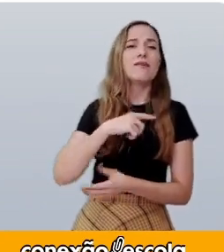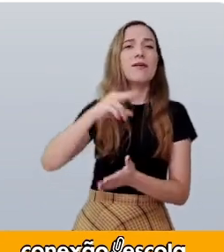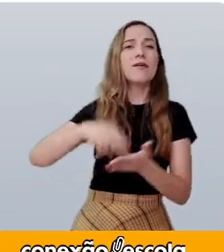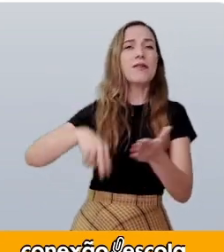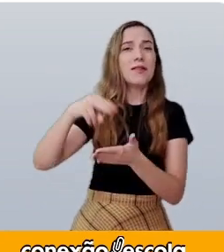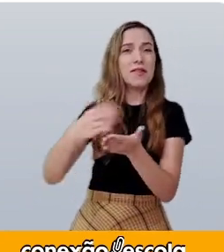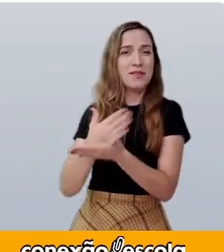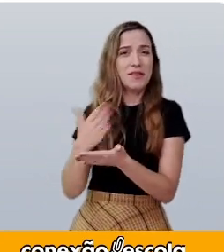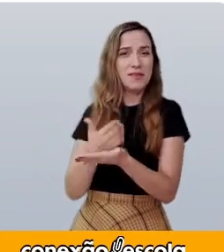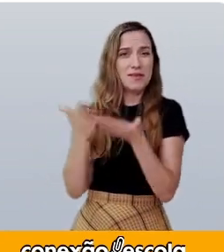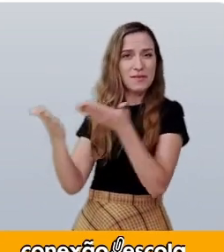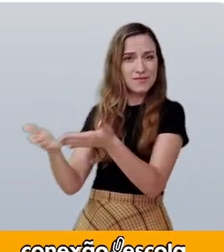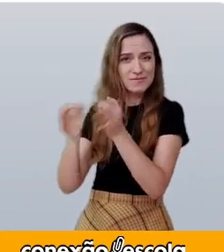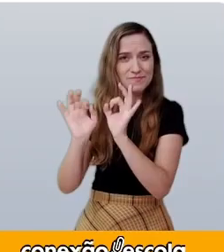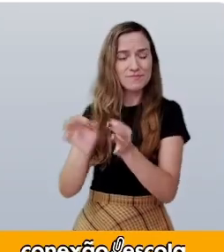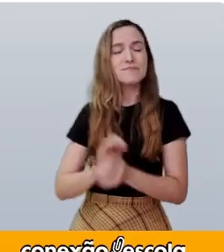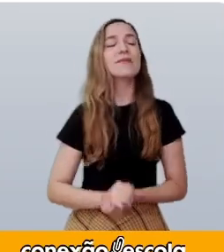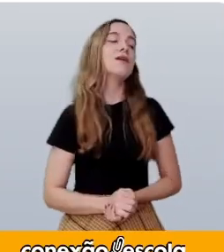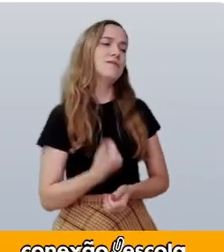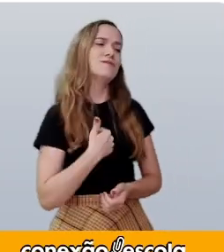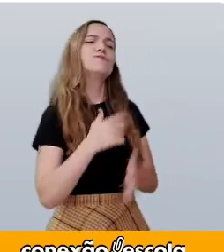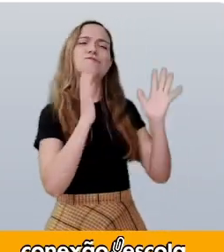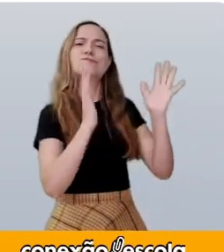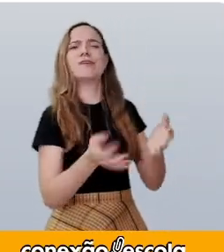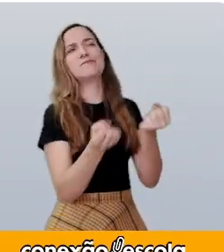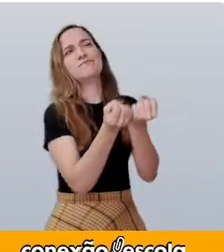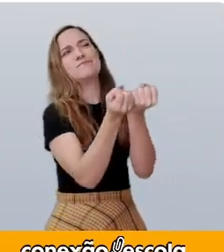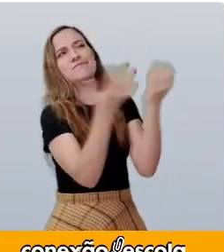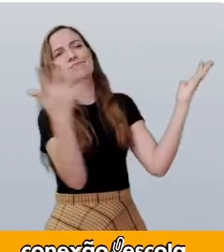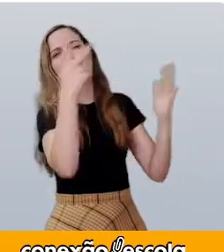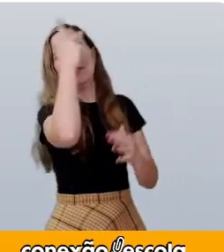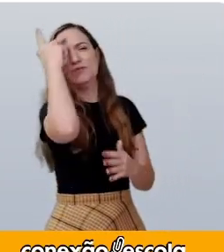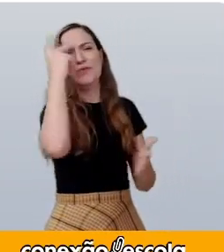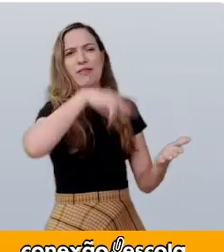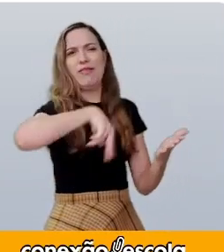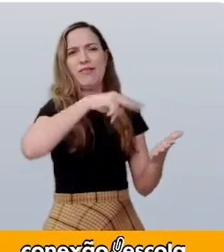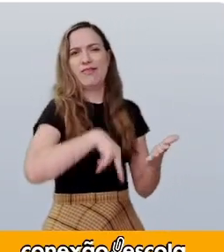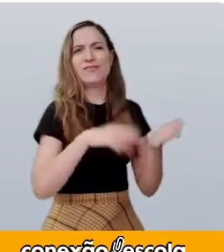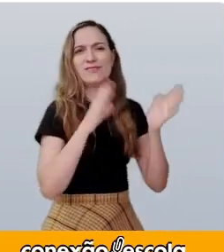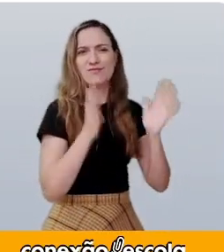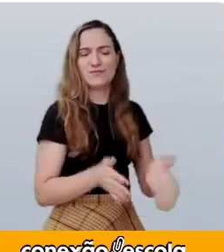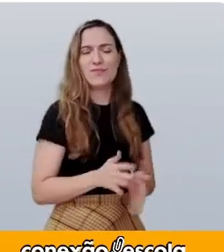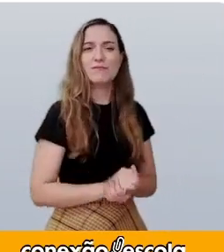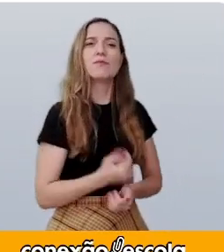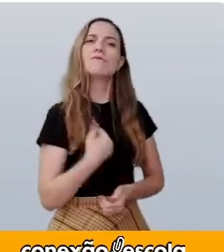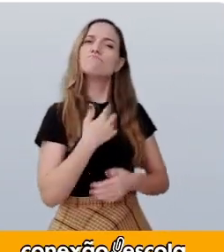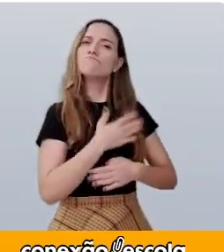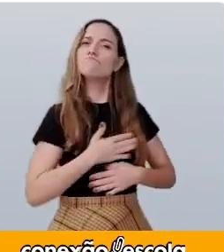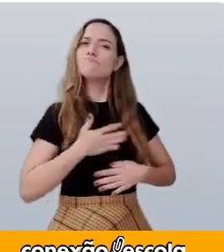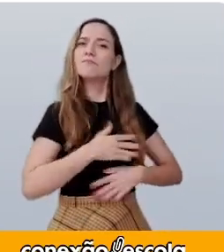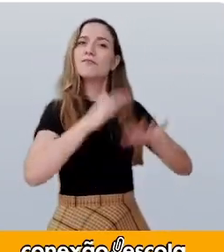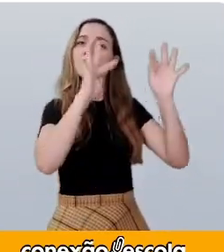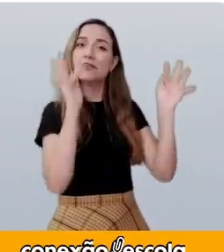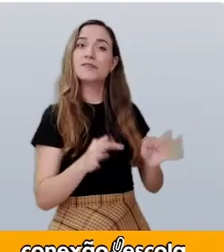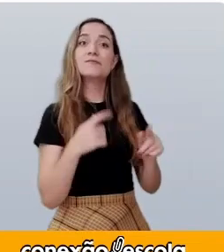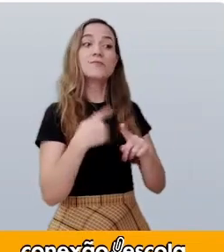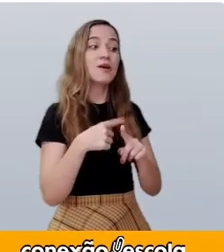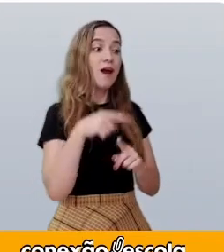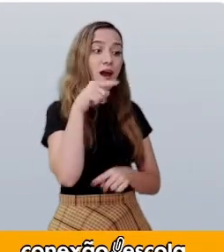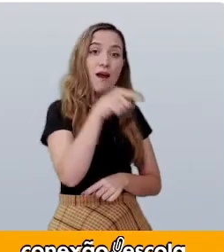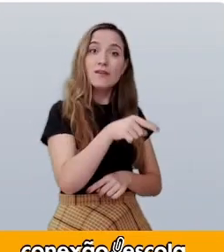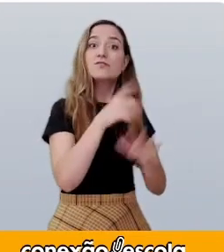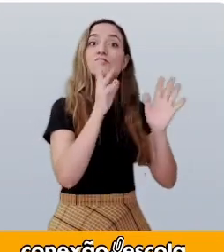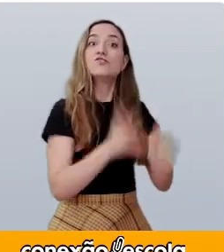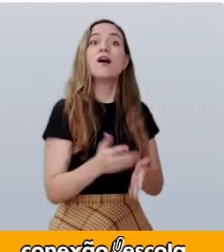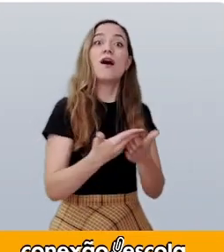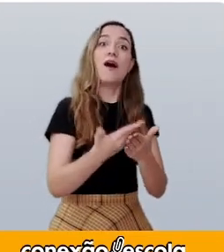vezes. E eu tenho muita alegria. E é o meu livro que mais vende, que vende até hoje. Ele tem 50 anos. Quando